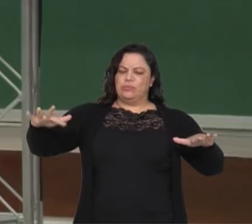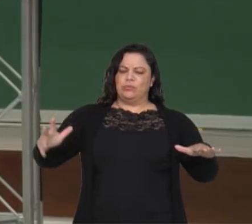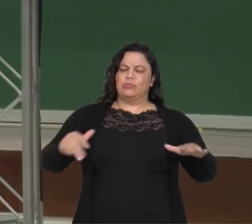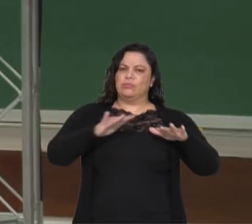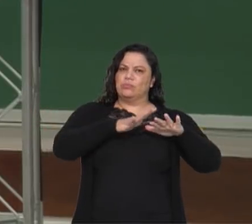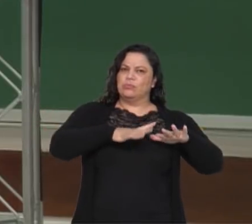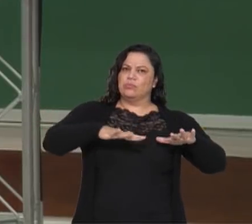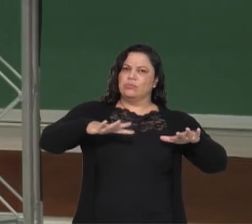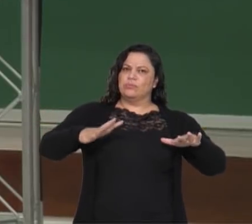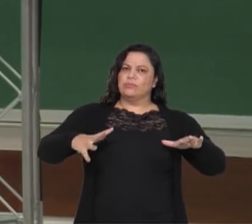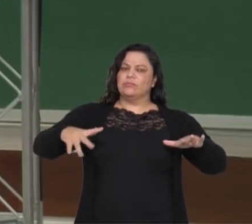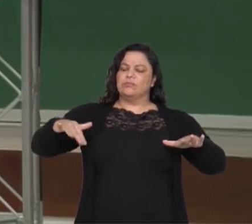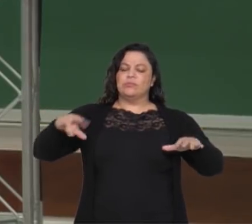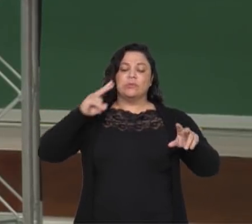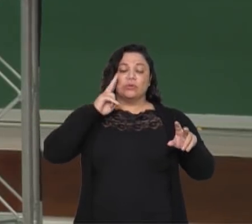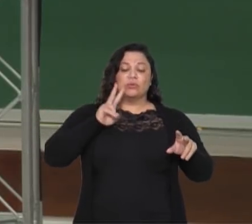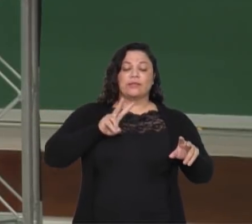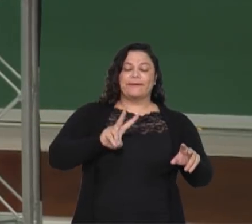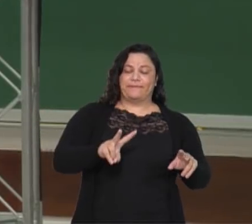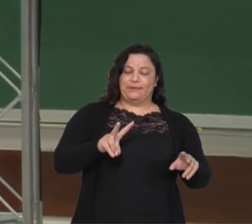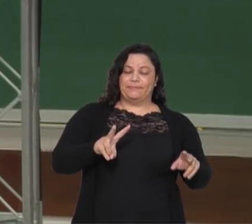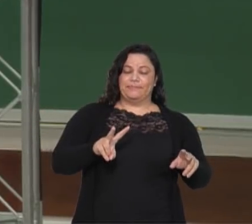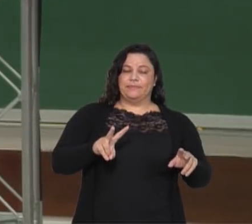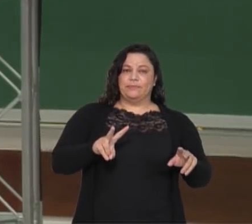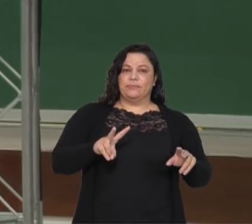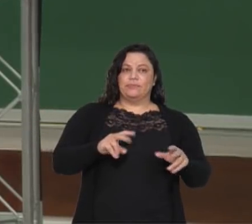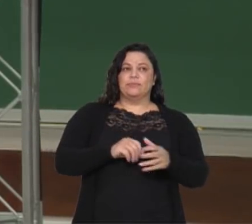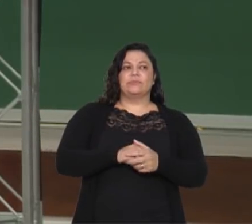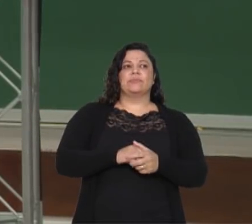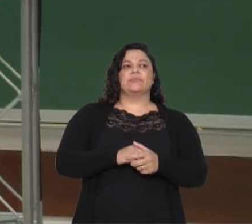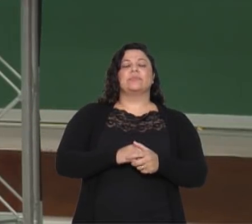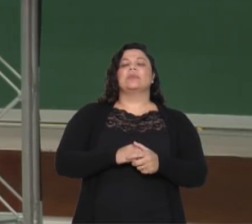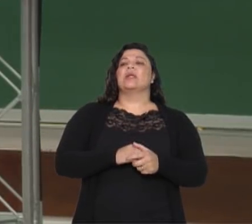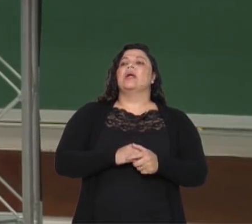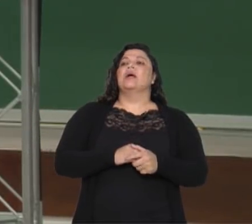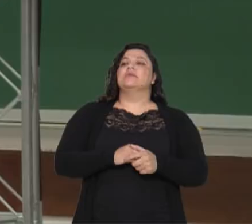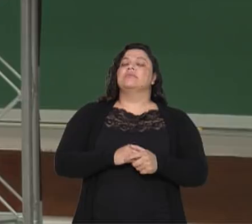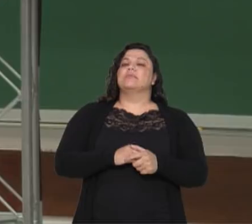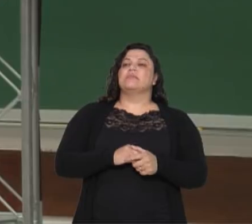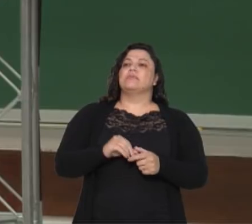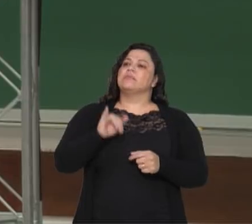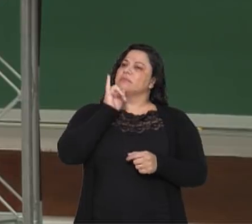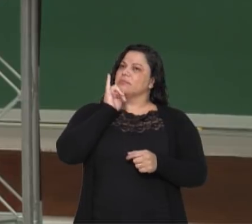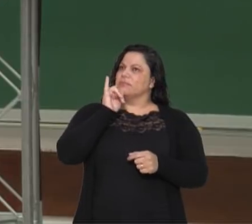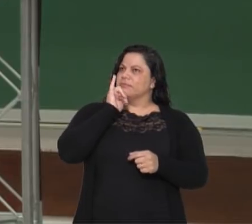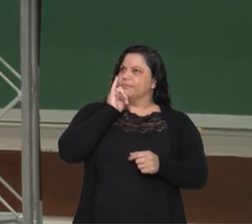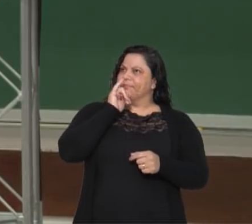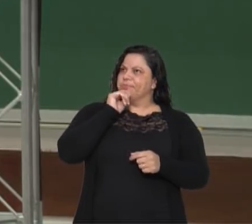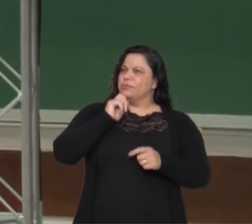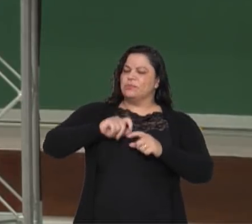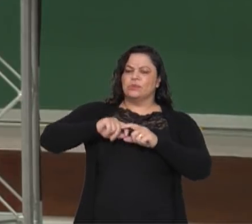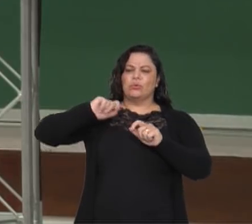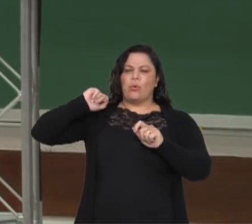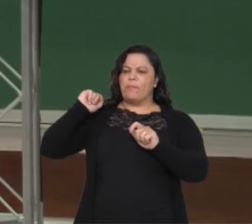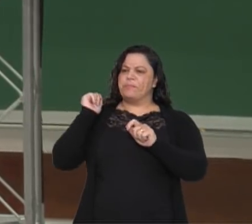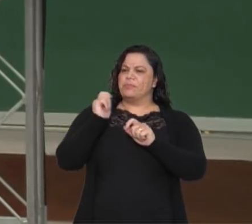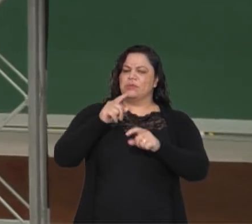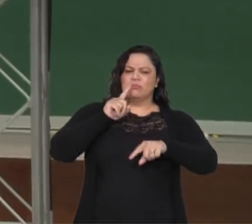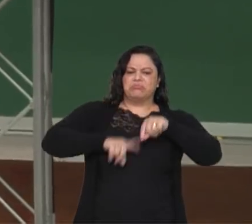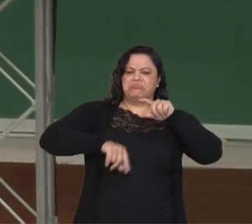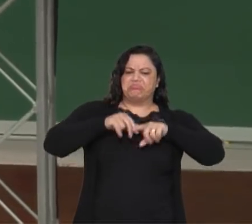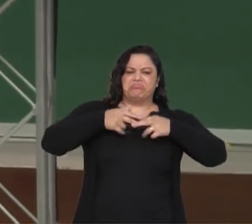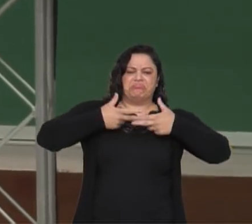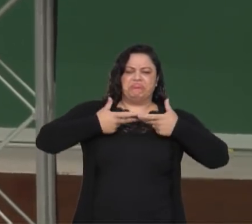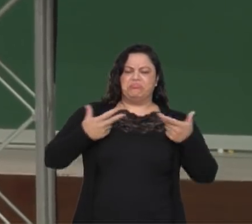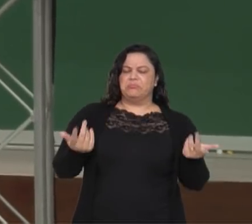Então, tem um objeto, uma fonte material que dispersa um som. E aqui eu estou falando de qualquer som. Eu